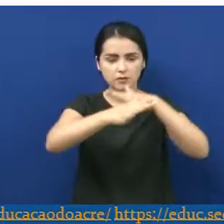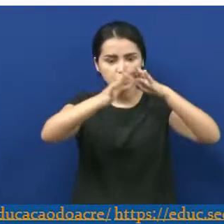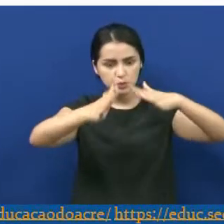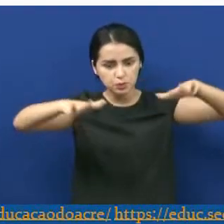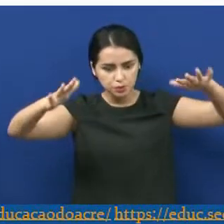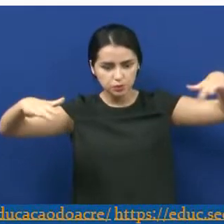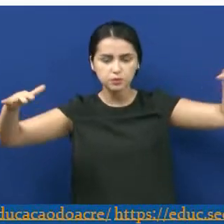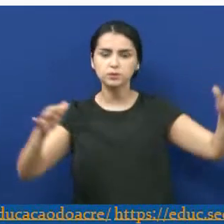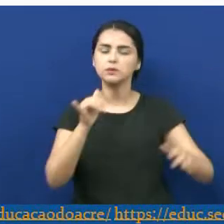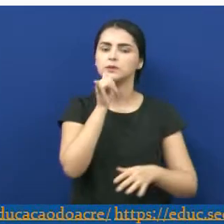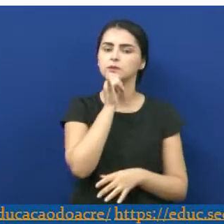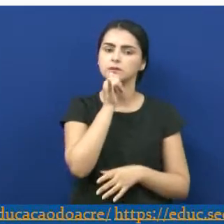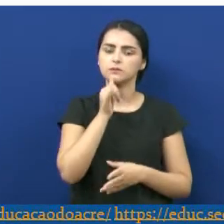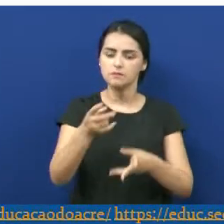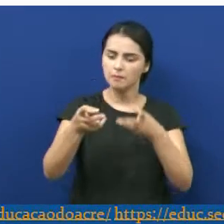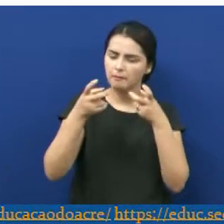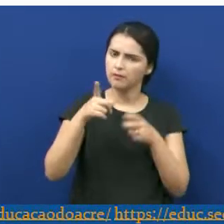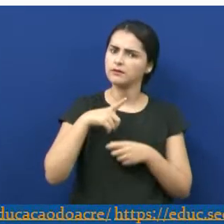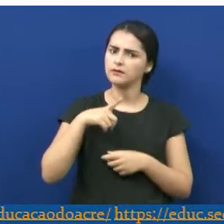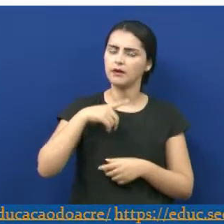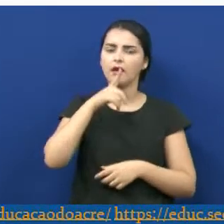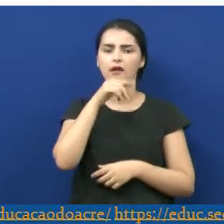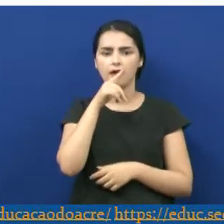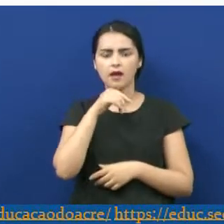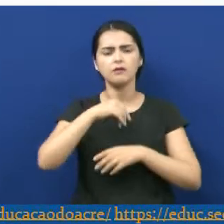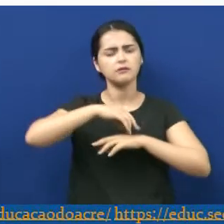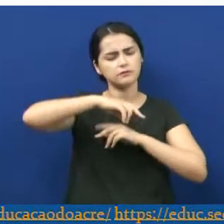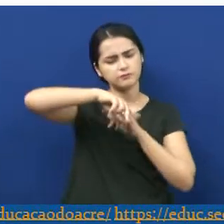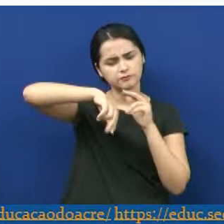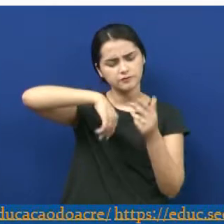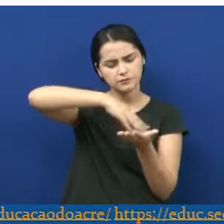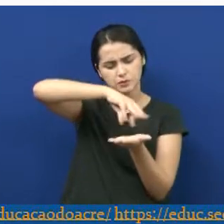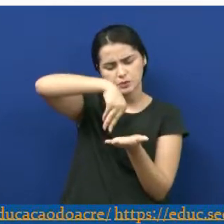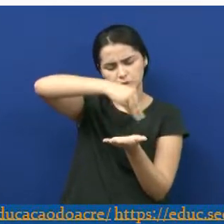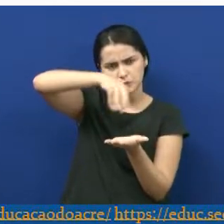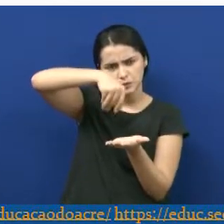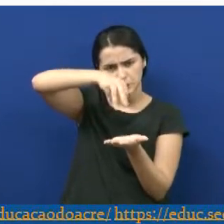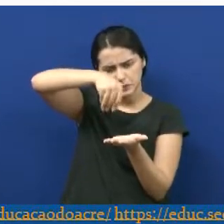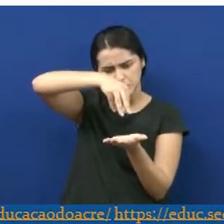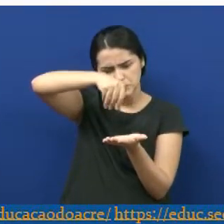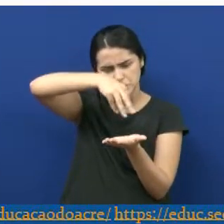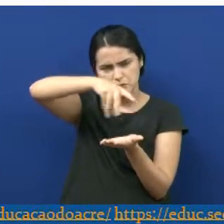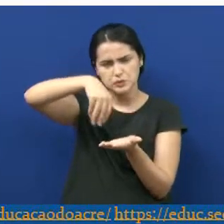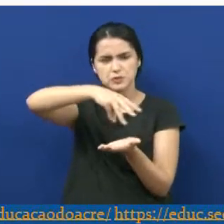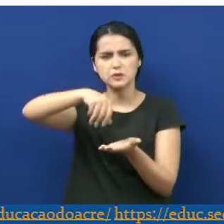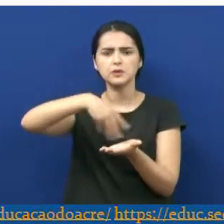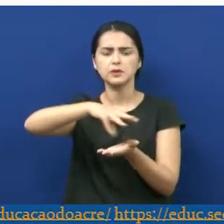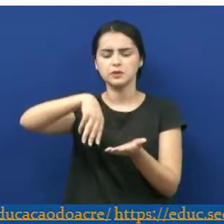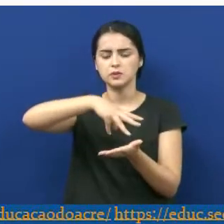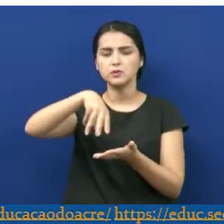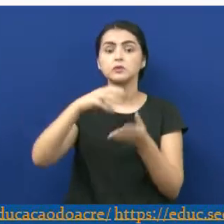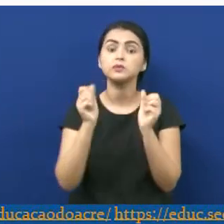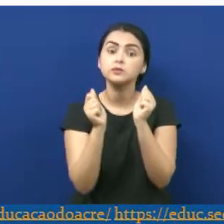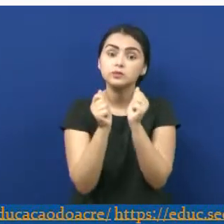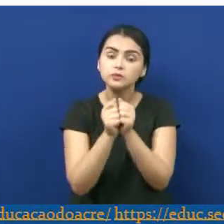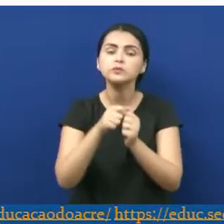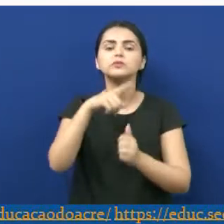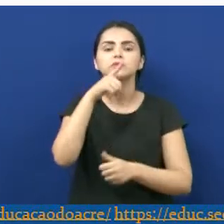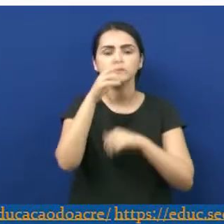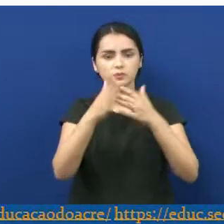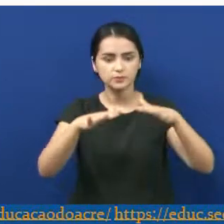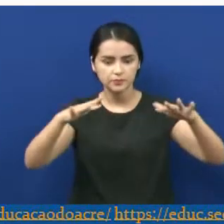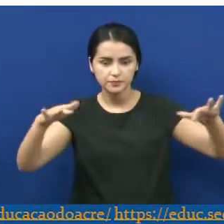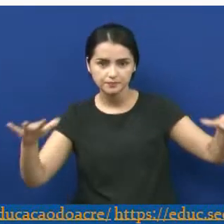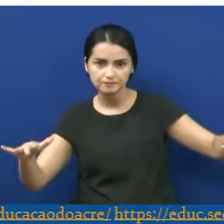você percebe ali que nós temos água e muitos sais dissolvidos, solubilizados na água do mar. Por